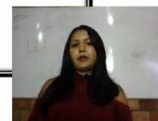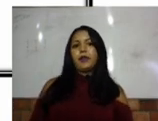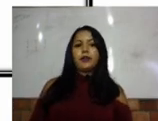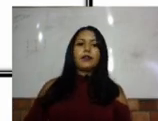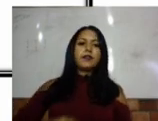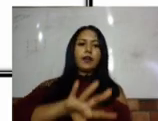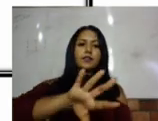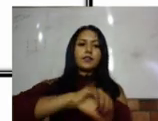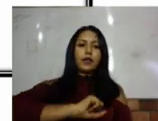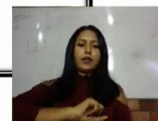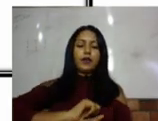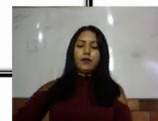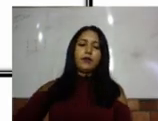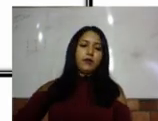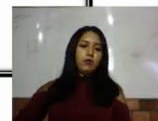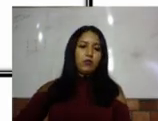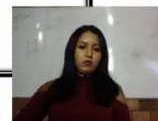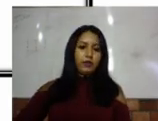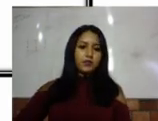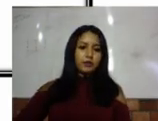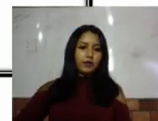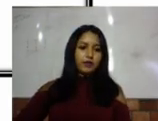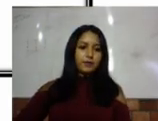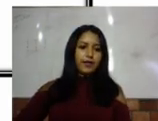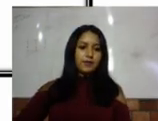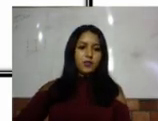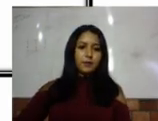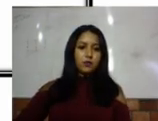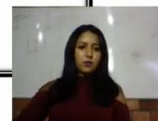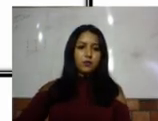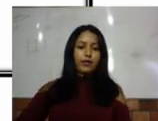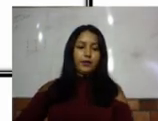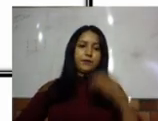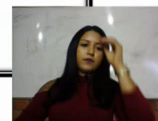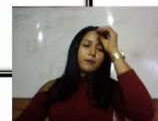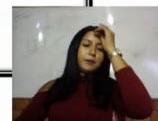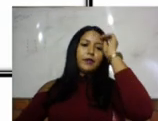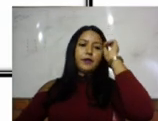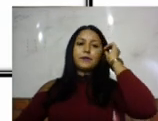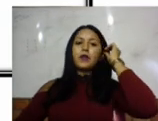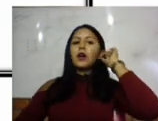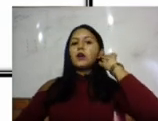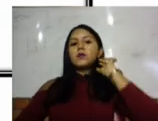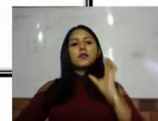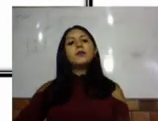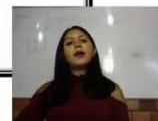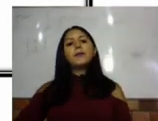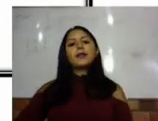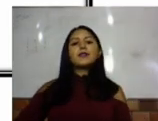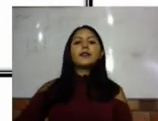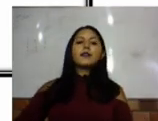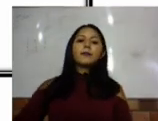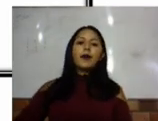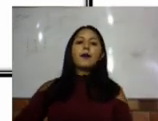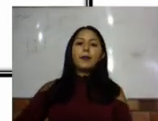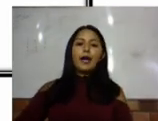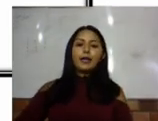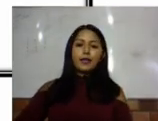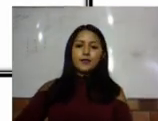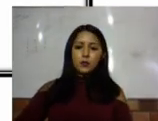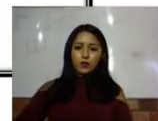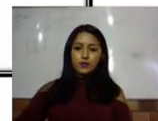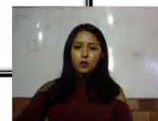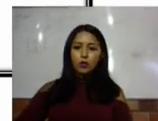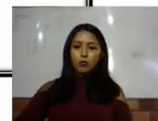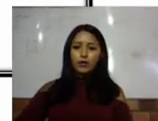utiliza-se verbo então a gente tem 33 explicações para o uso dele primeira o samba representa